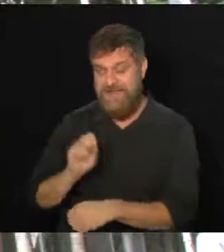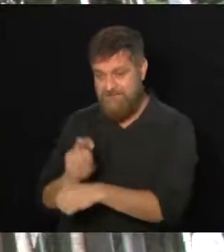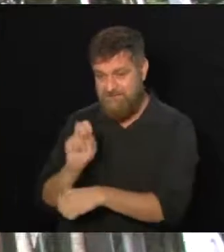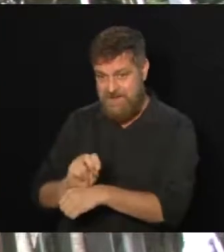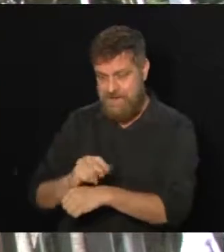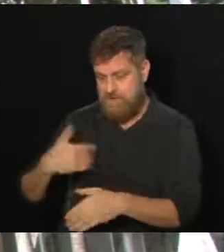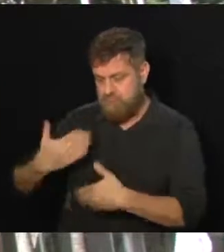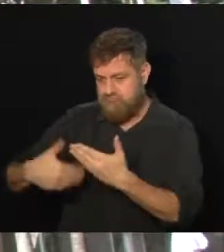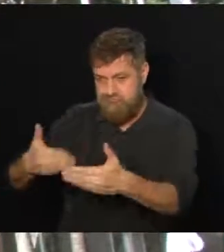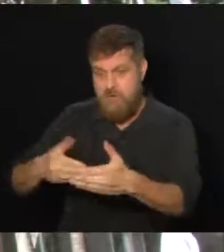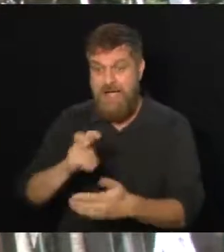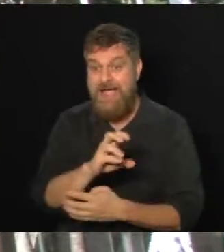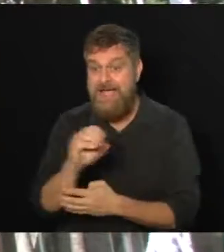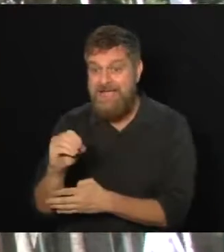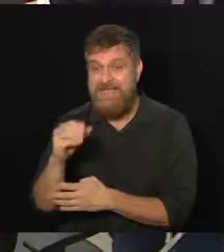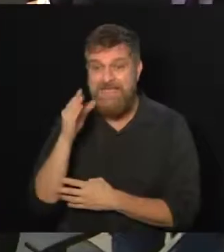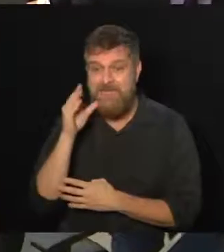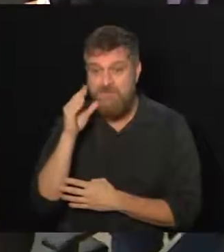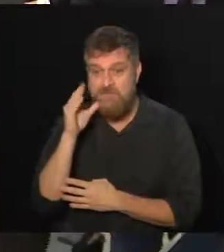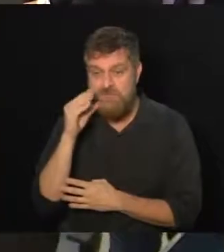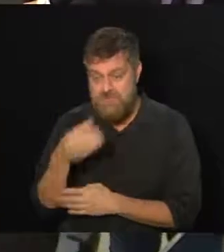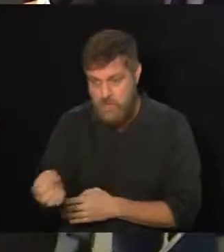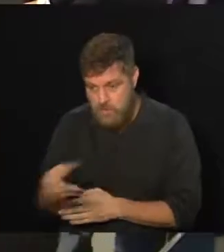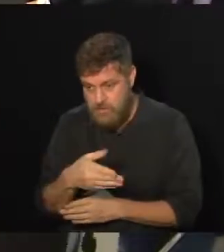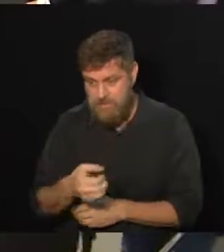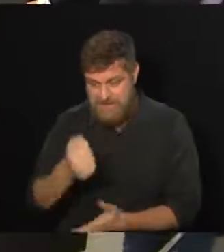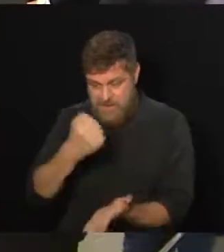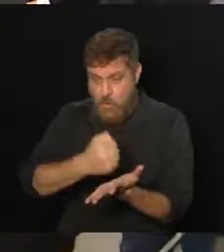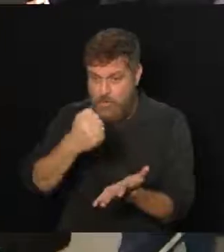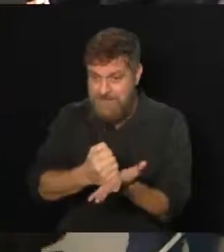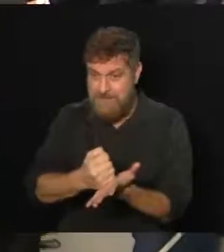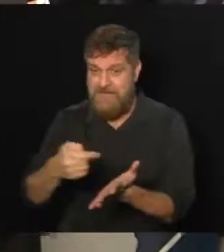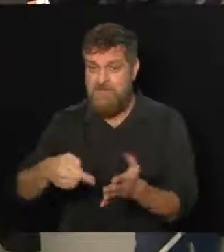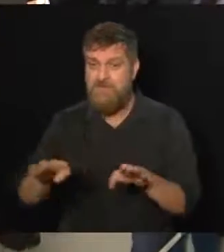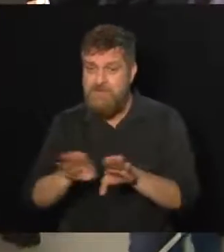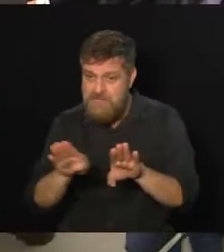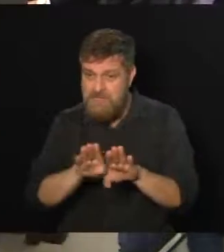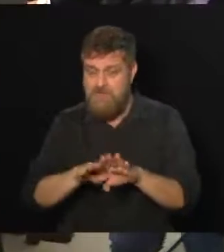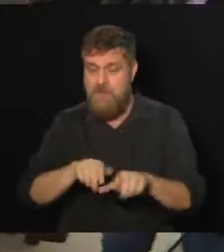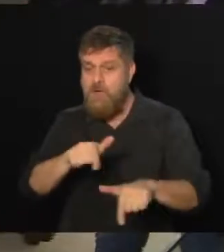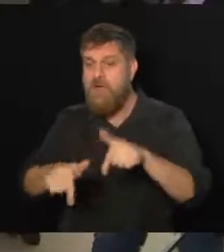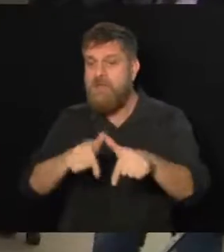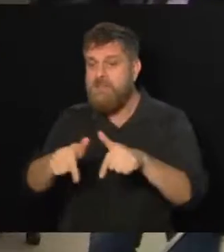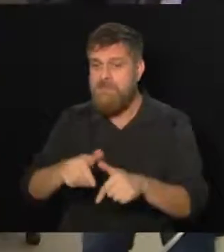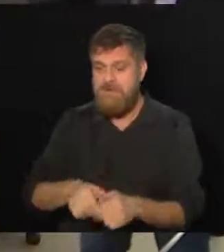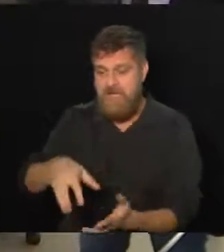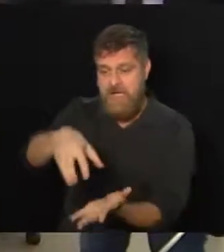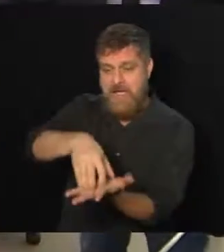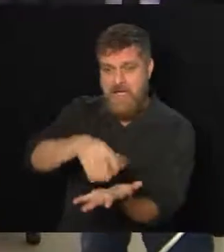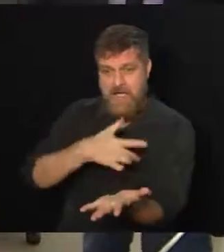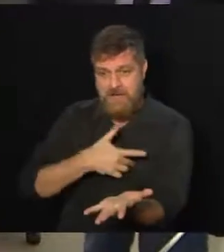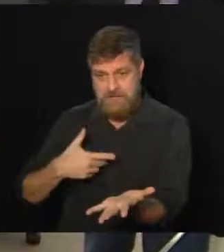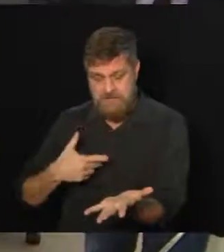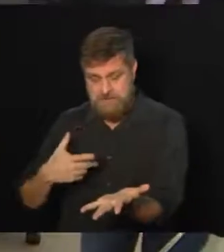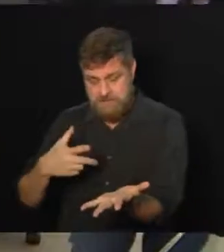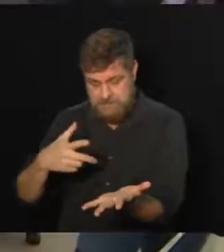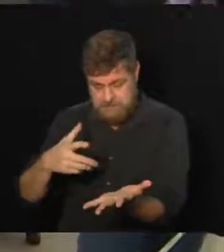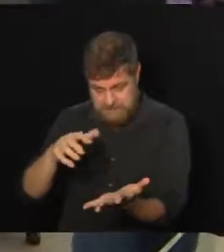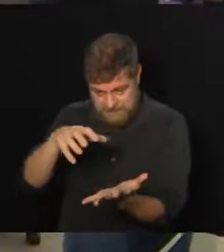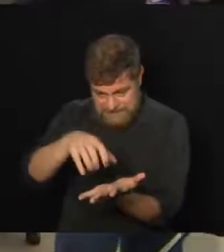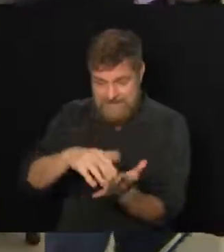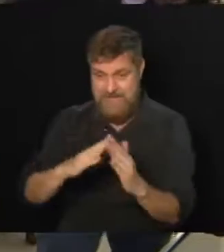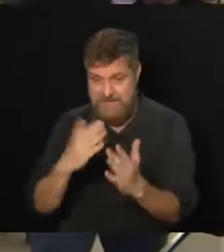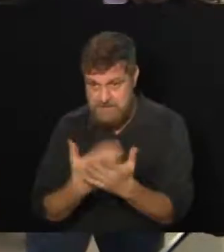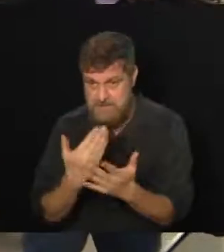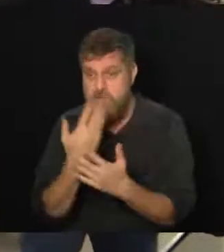tempo, os 500 novos profissionais, quando contratados, também vão atender as novas unidades de educação infantil que